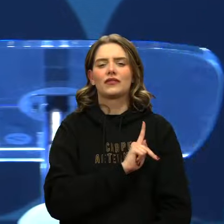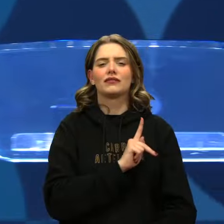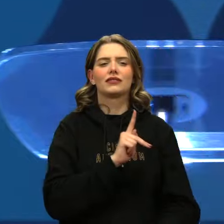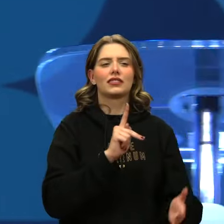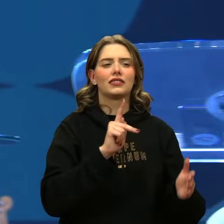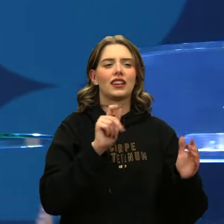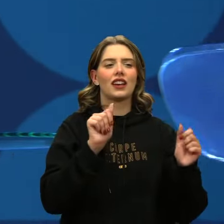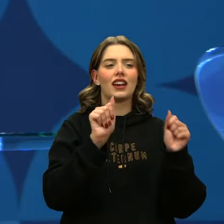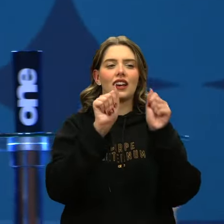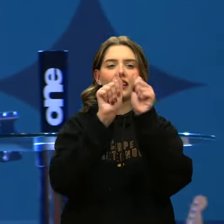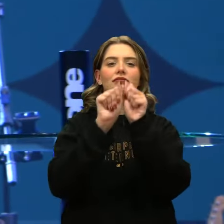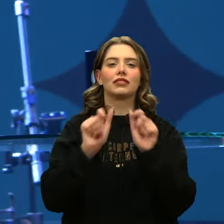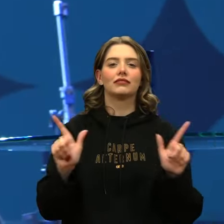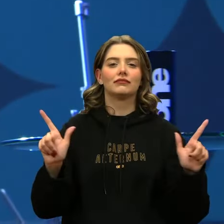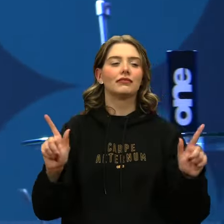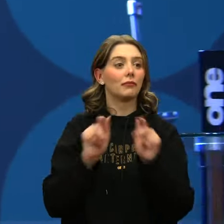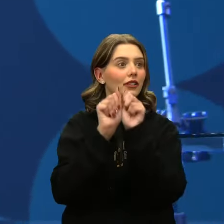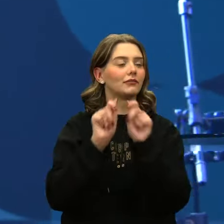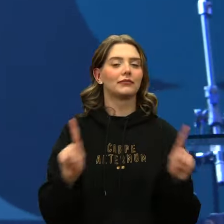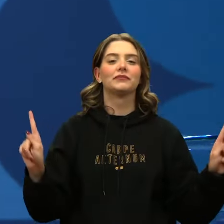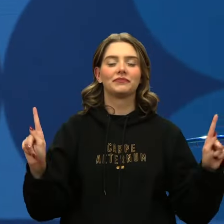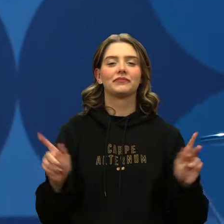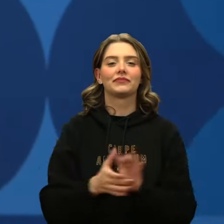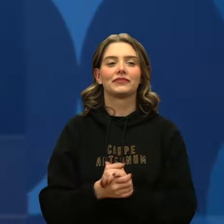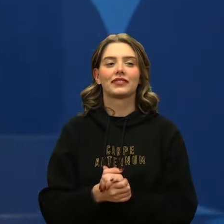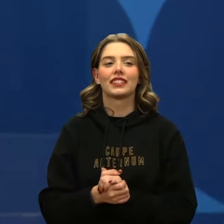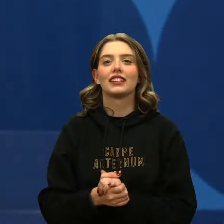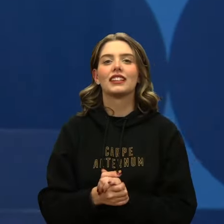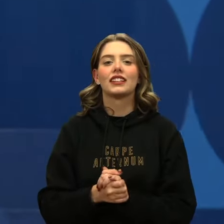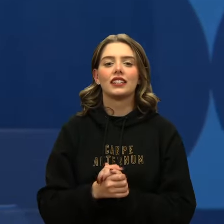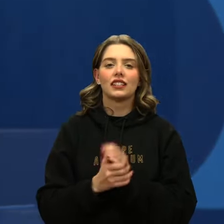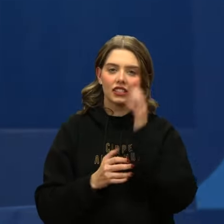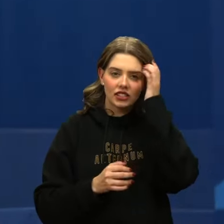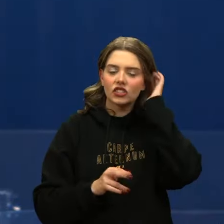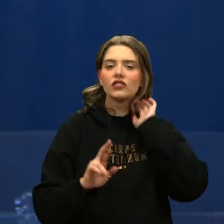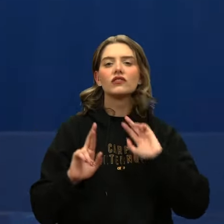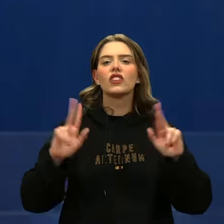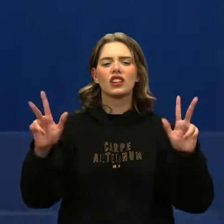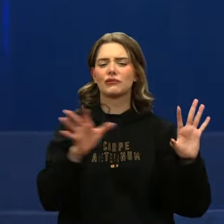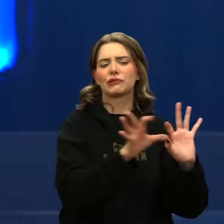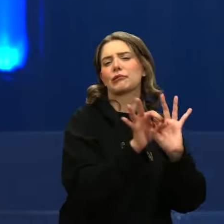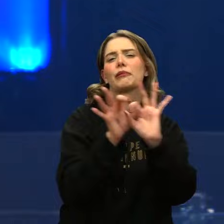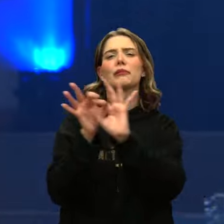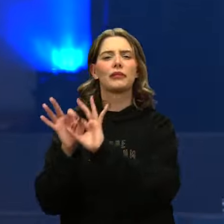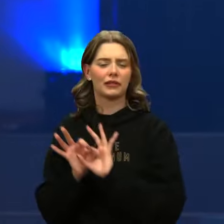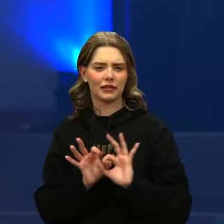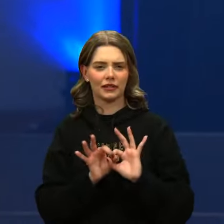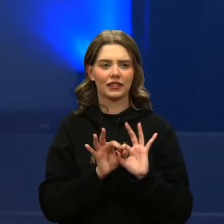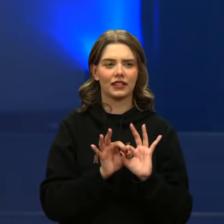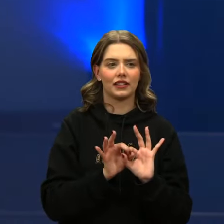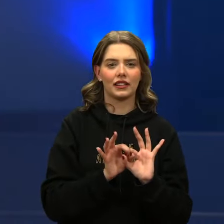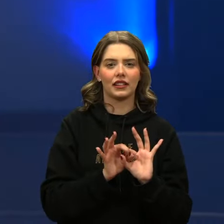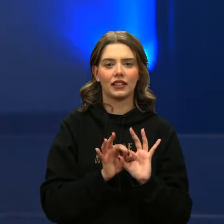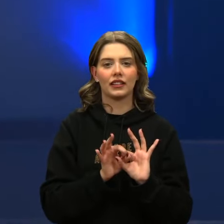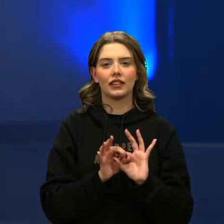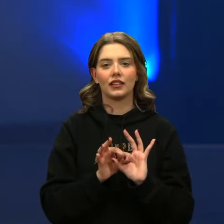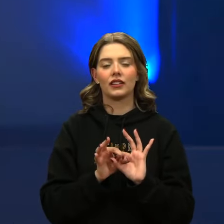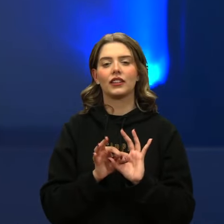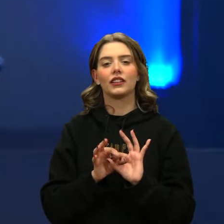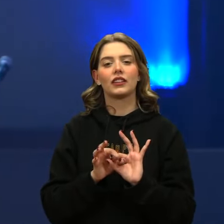Menor. Ali na Ásia Menor nós vemos igrejas com diferentes contextos. Nós vemos, por exemplo, uma igreja rica com